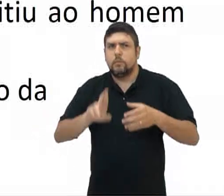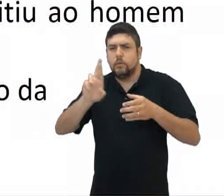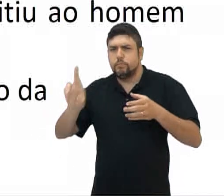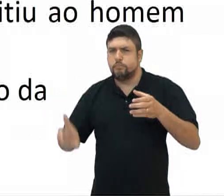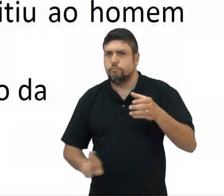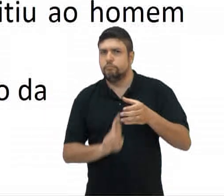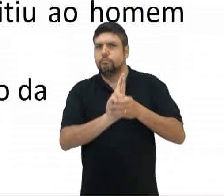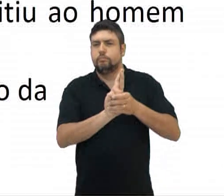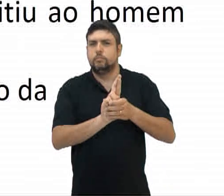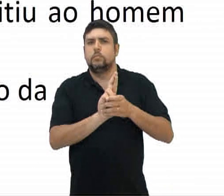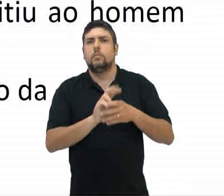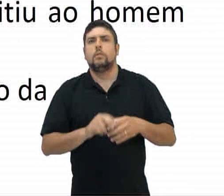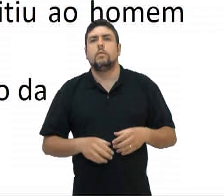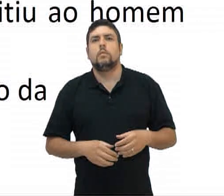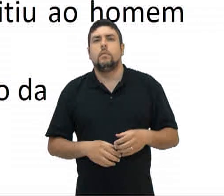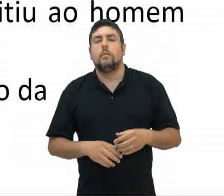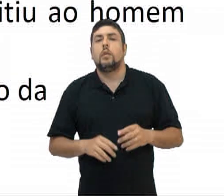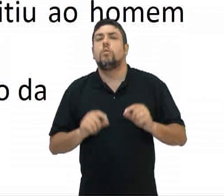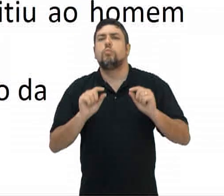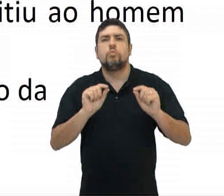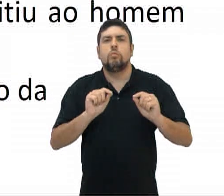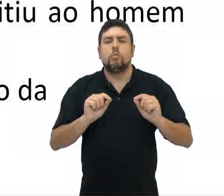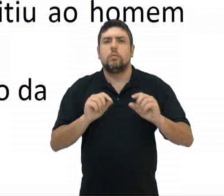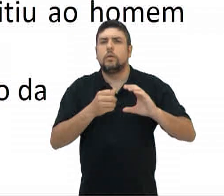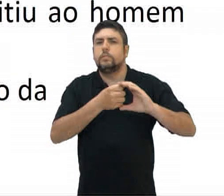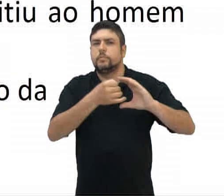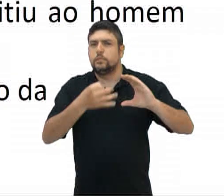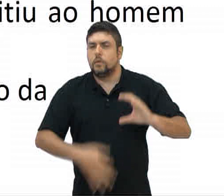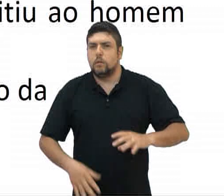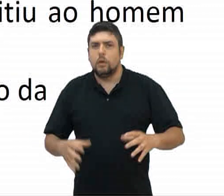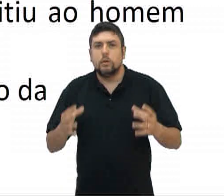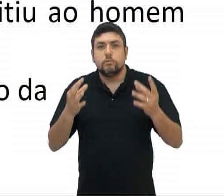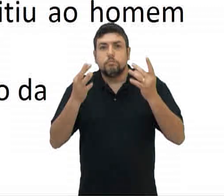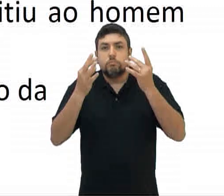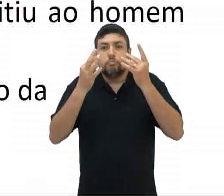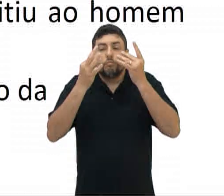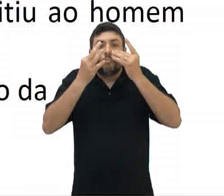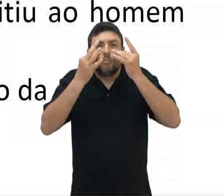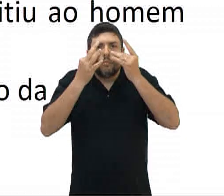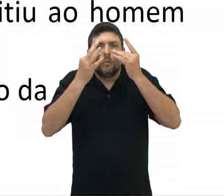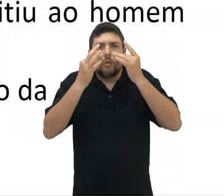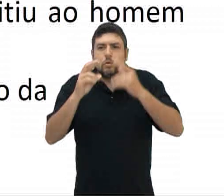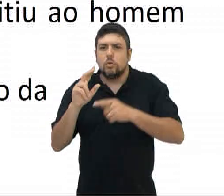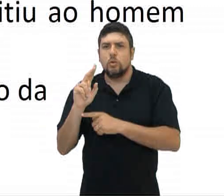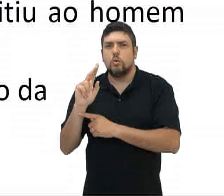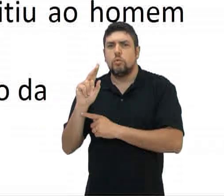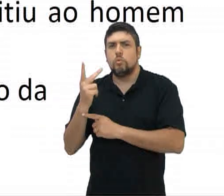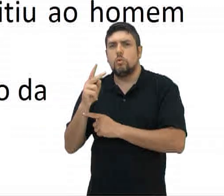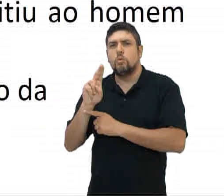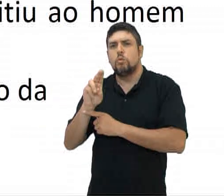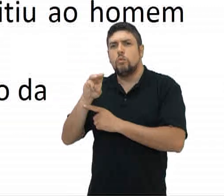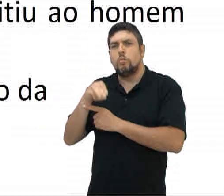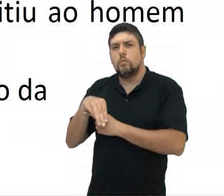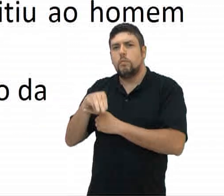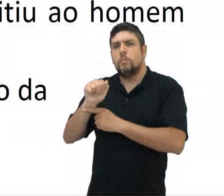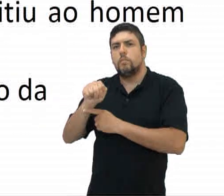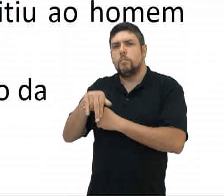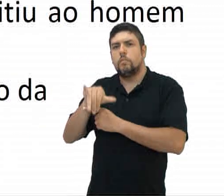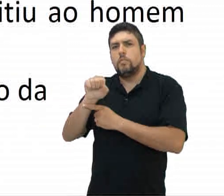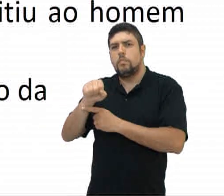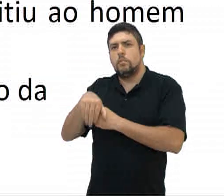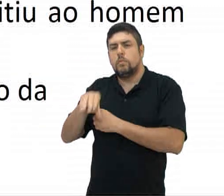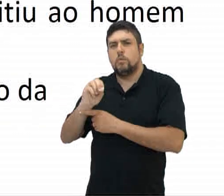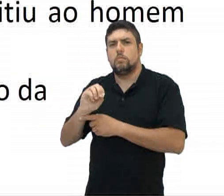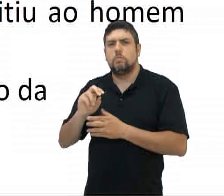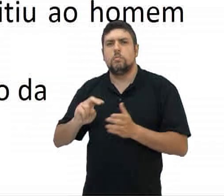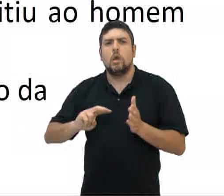suas características é o humanismo. Esta corrente de pensamento e comportamento pregava a utilização de um senso crítico mais elevado